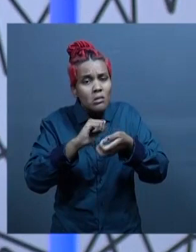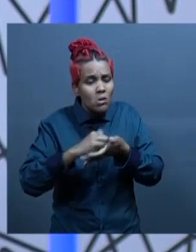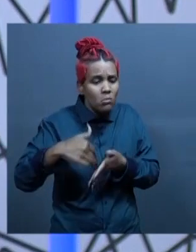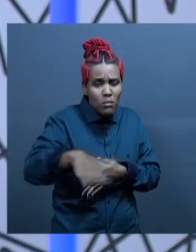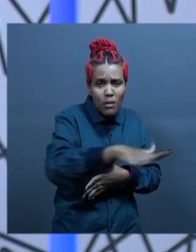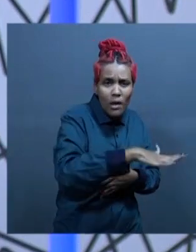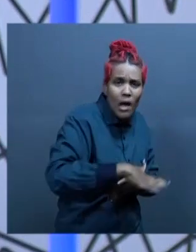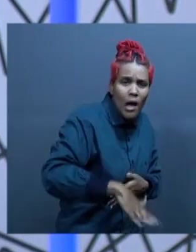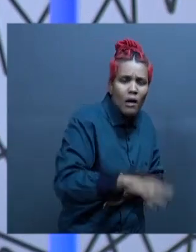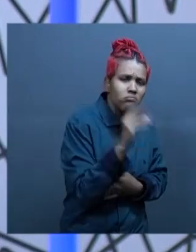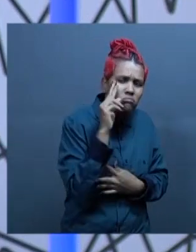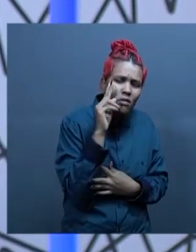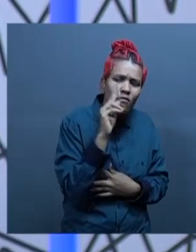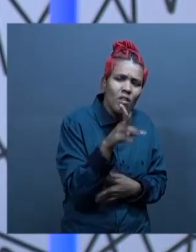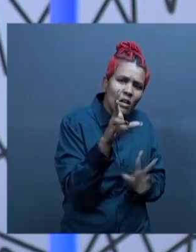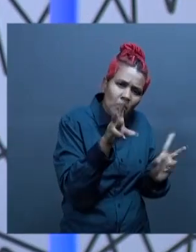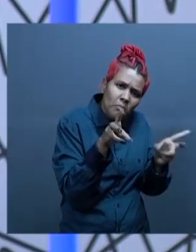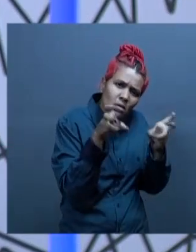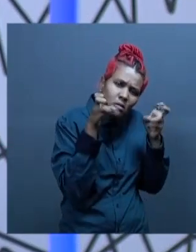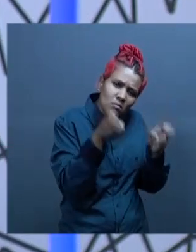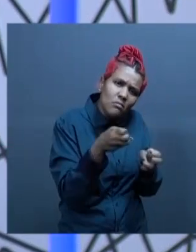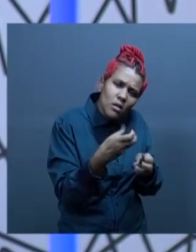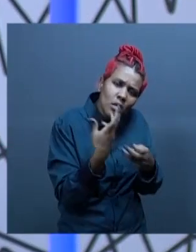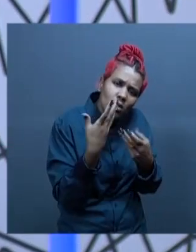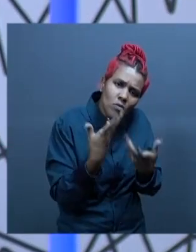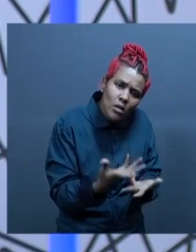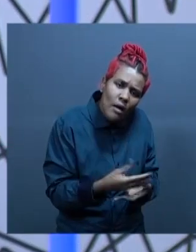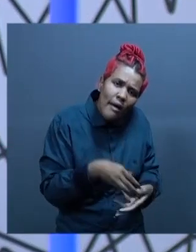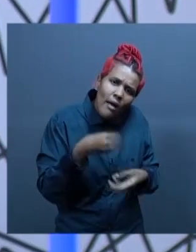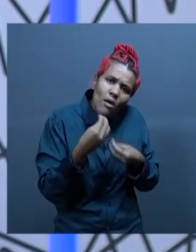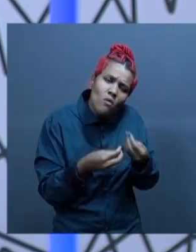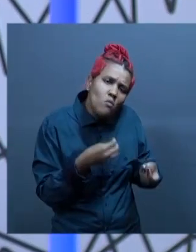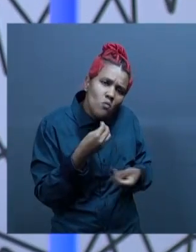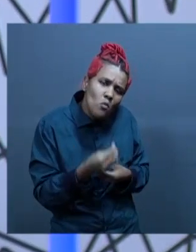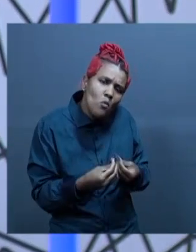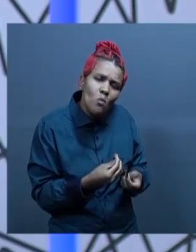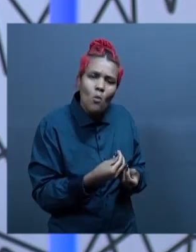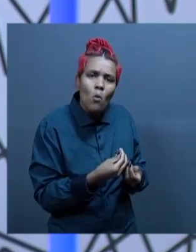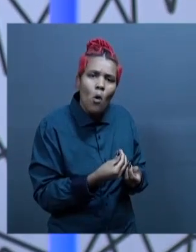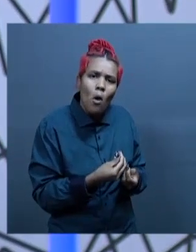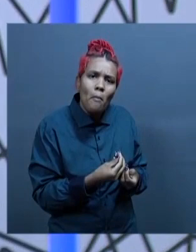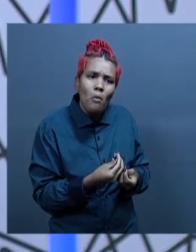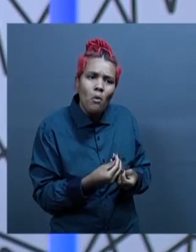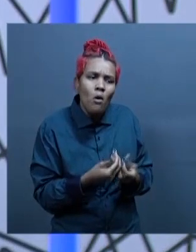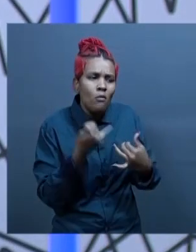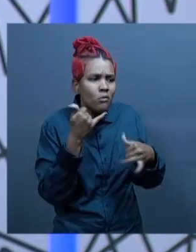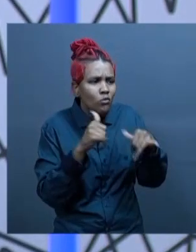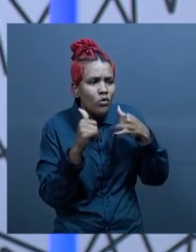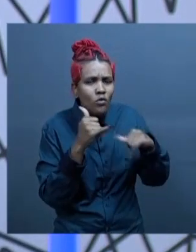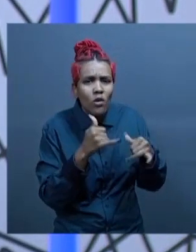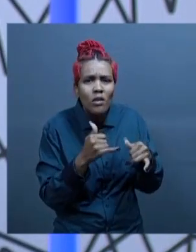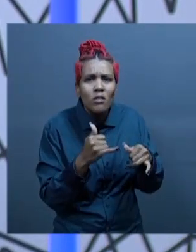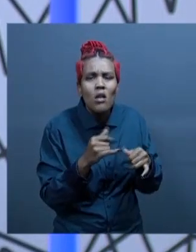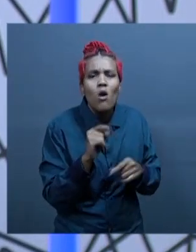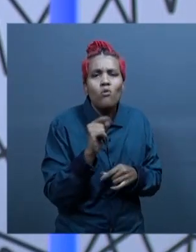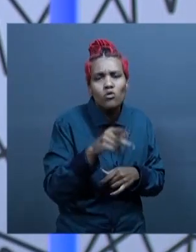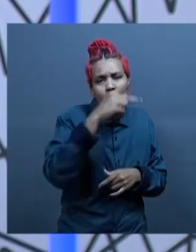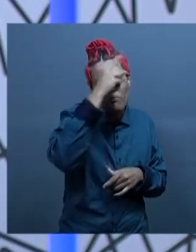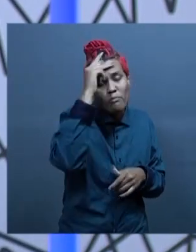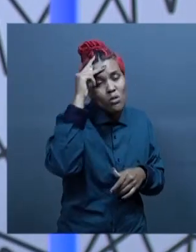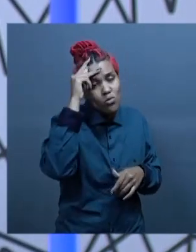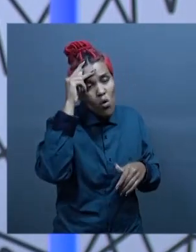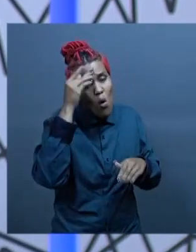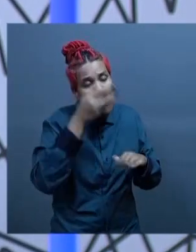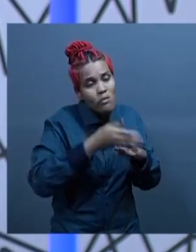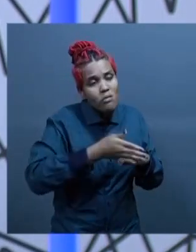enxergando e vem trazendo realmente como favorecimento a esse público que antes era exclusivo era um público